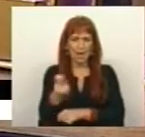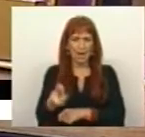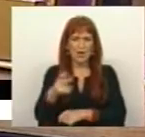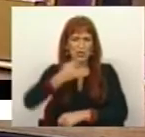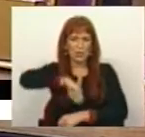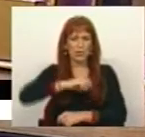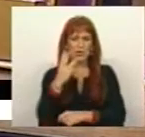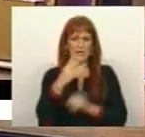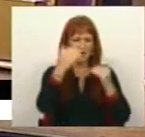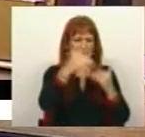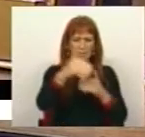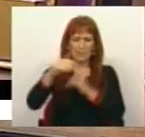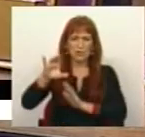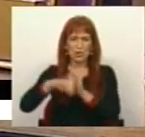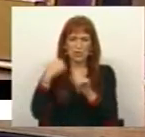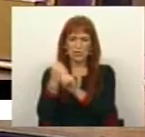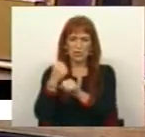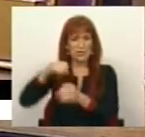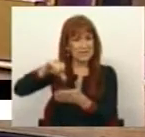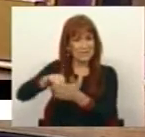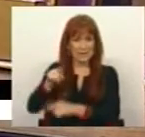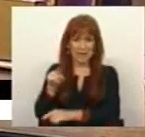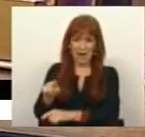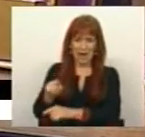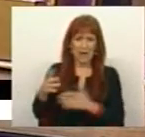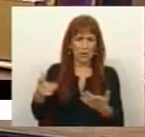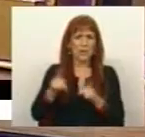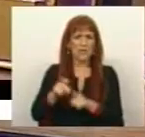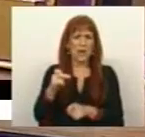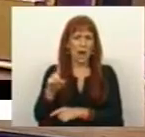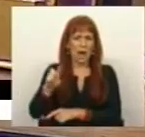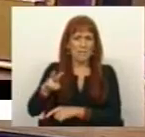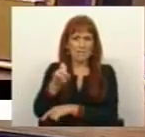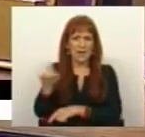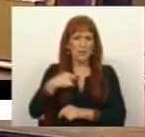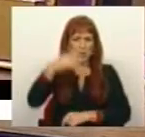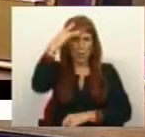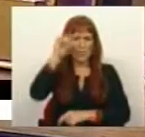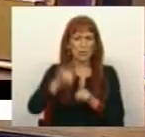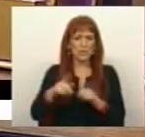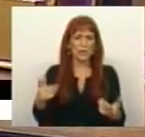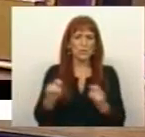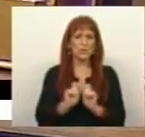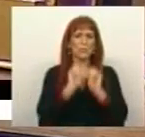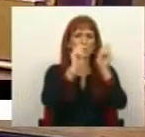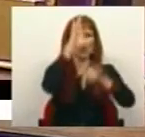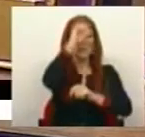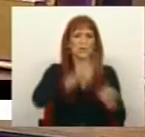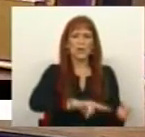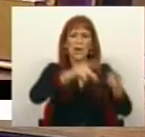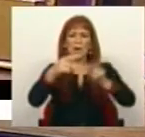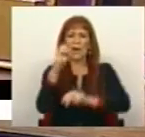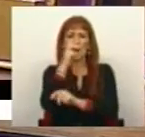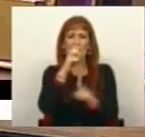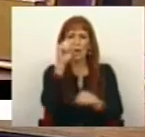inclui 13 limites e condições ao funcionamento da central nuclear de Almaraz. O parecer foi remetido ao Ministério para a Transição